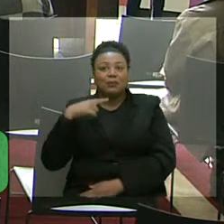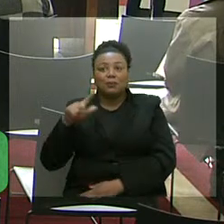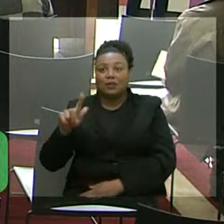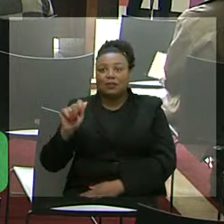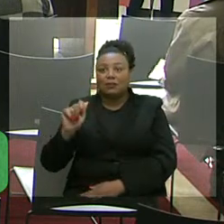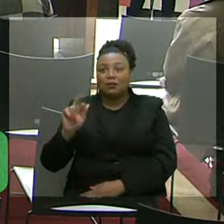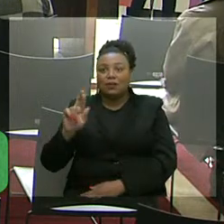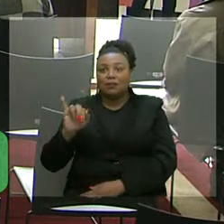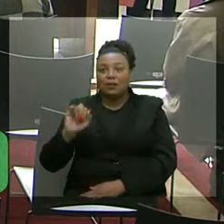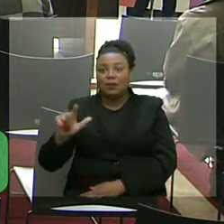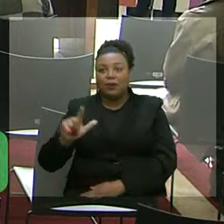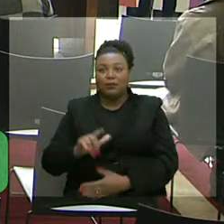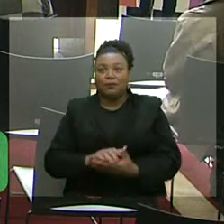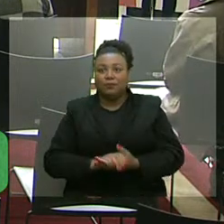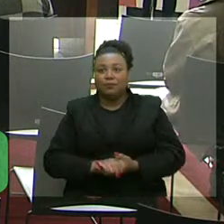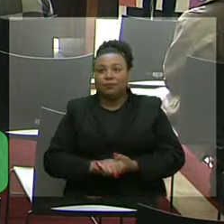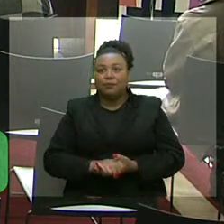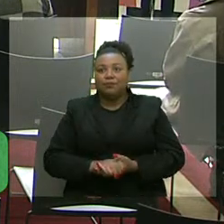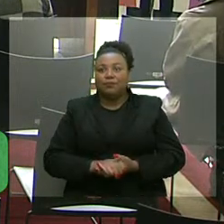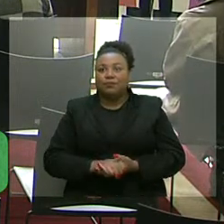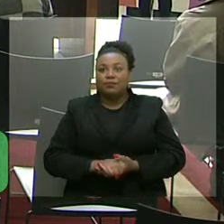Gabriel.